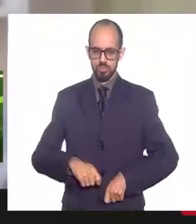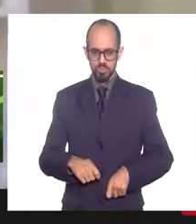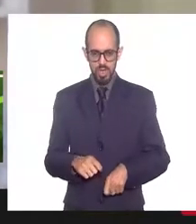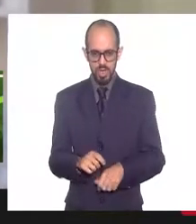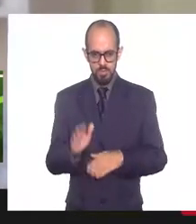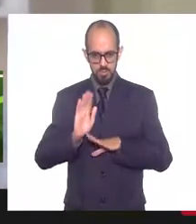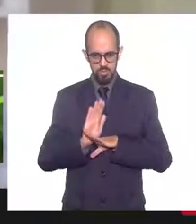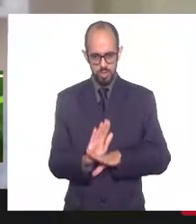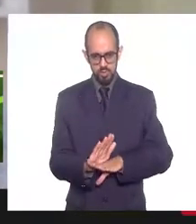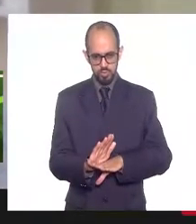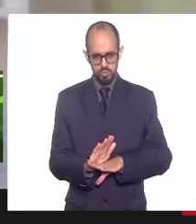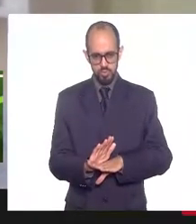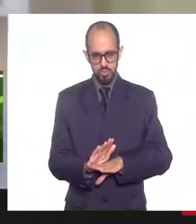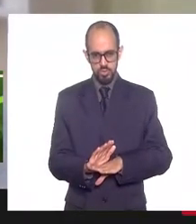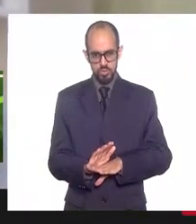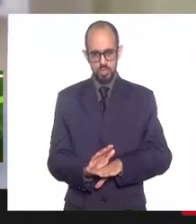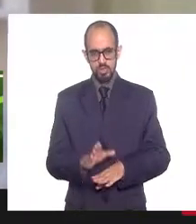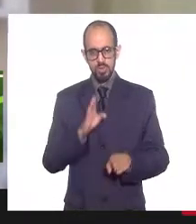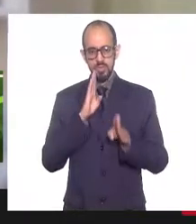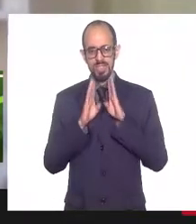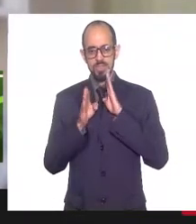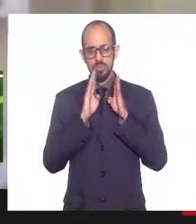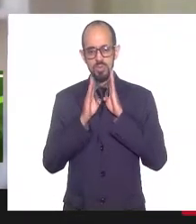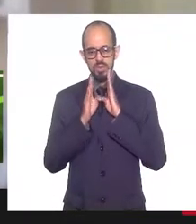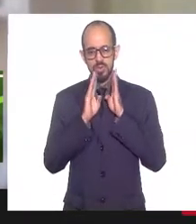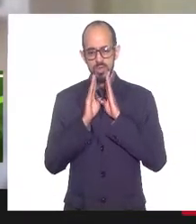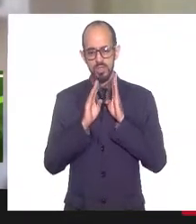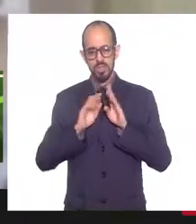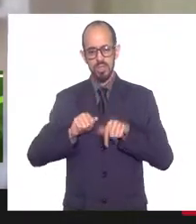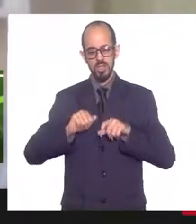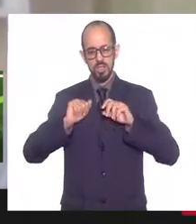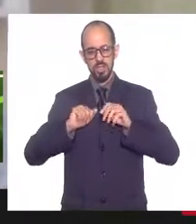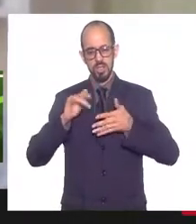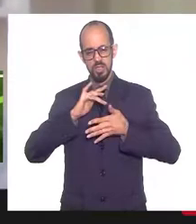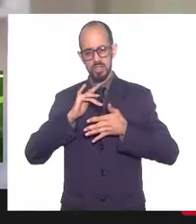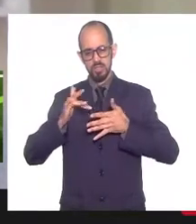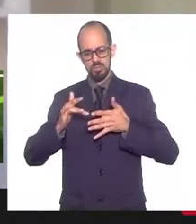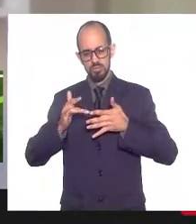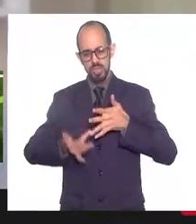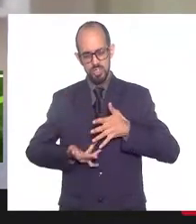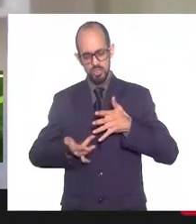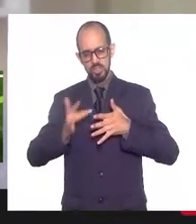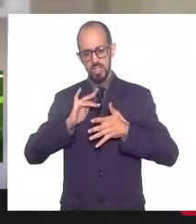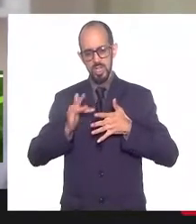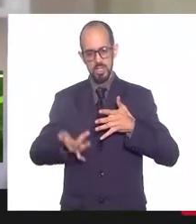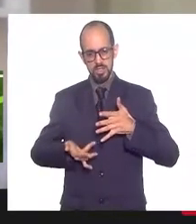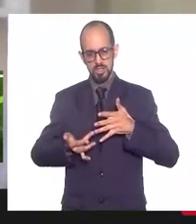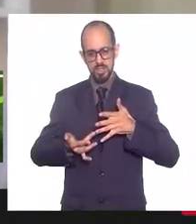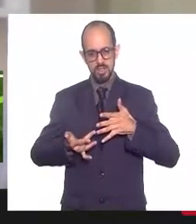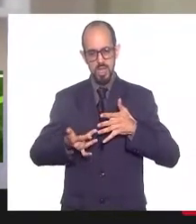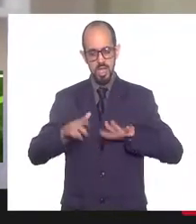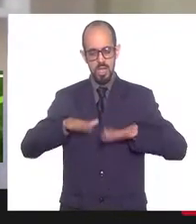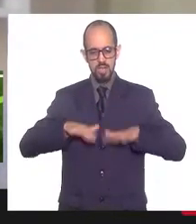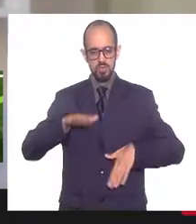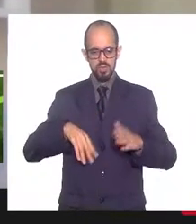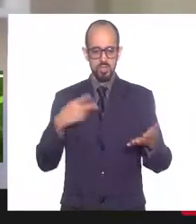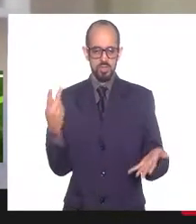a ajuda dos Facebooks, com a ajuda das redes sociais, muitas vezes